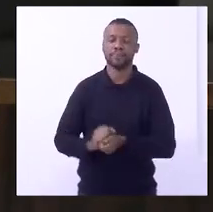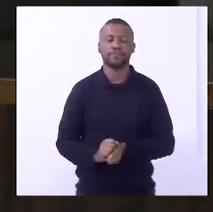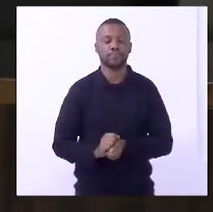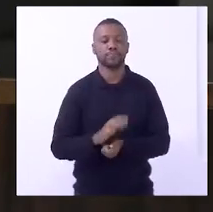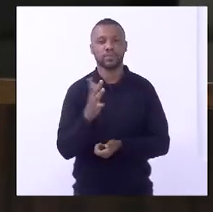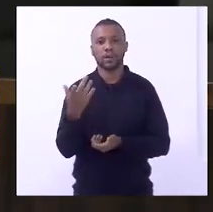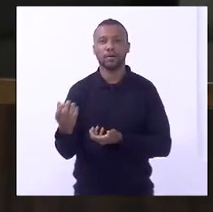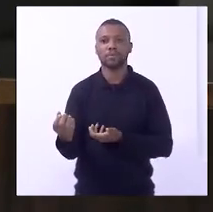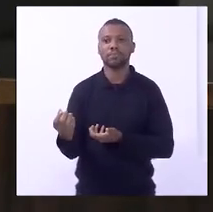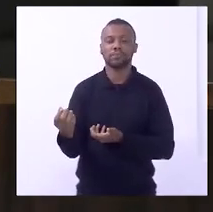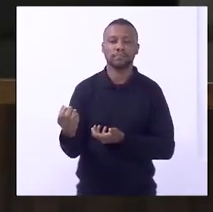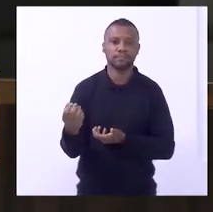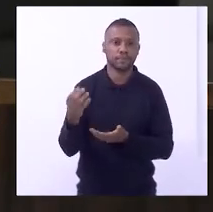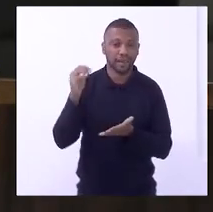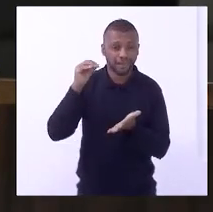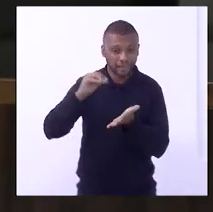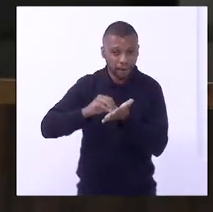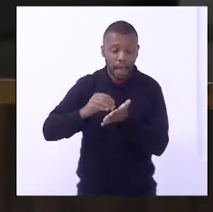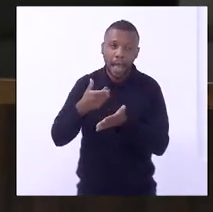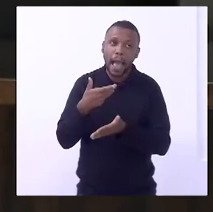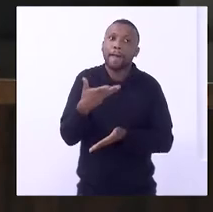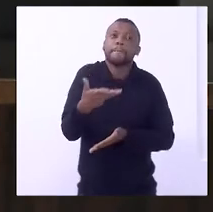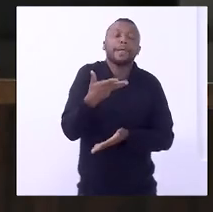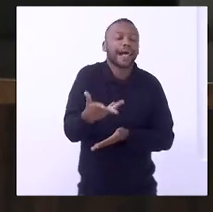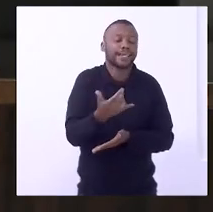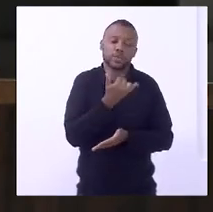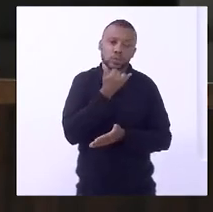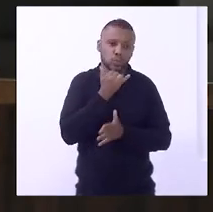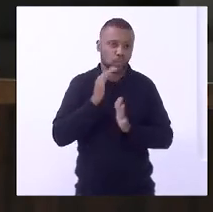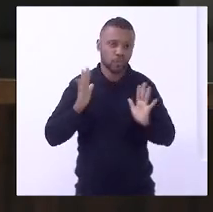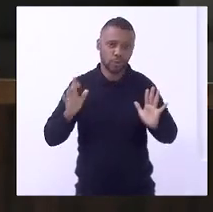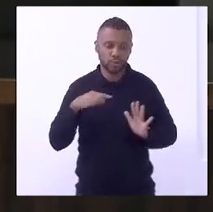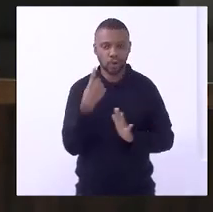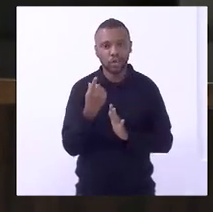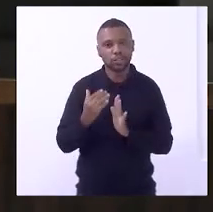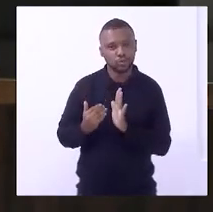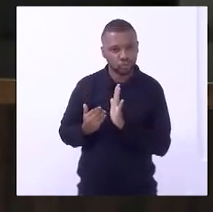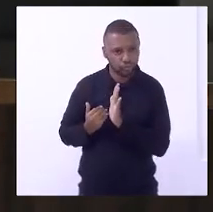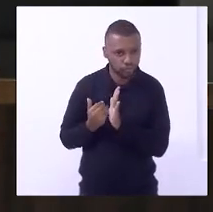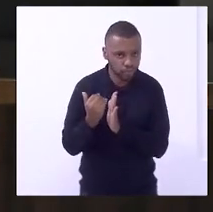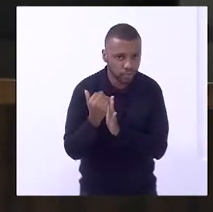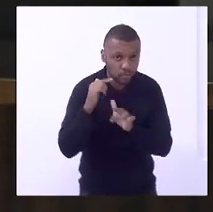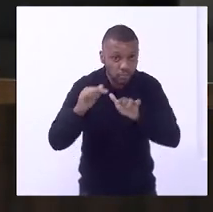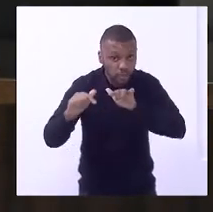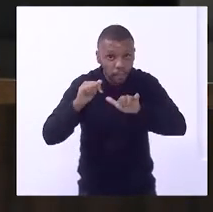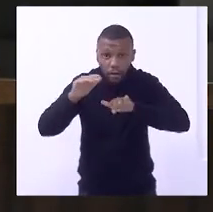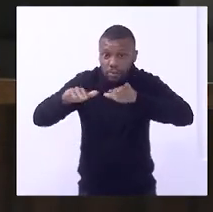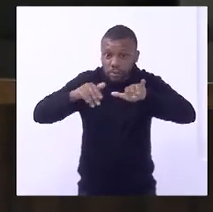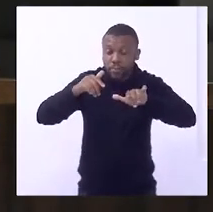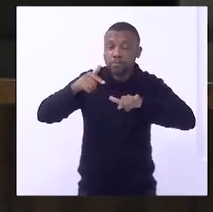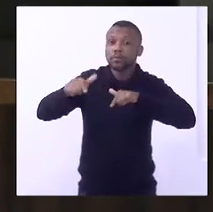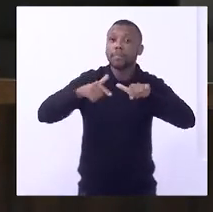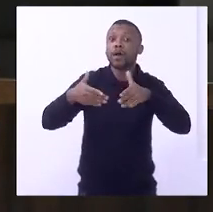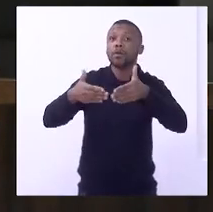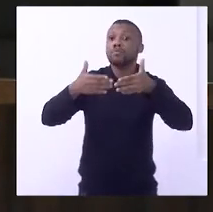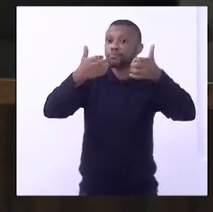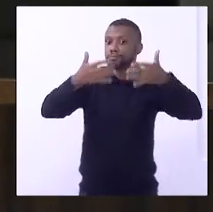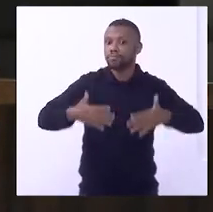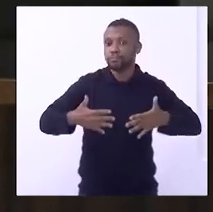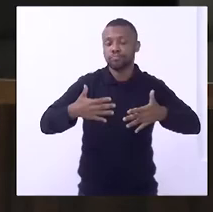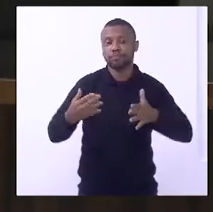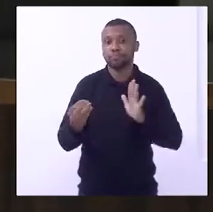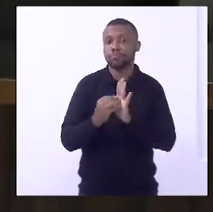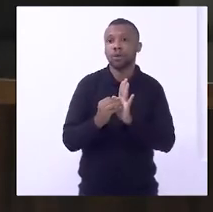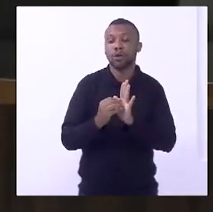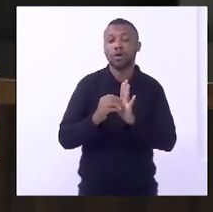pauta seguia. É a pressa aqui. Então a gente chama os trabalhos à ordem e anuncia, incluídos na ordem do dia, de acordo com o